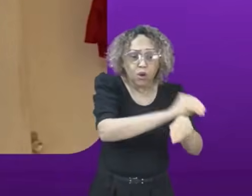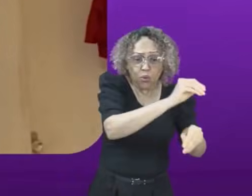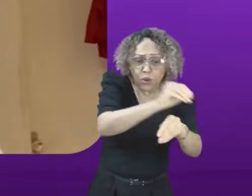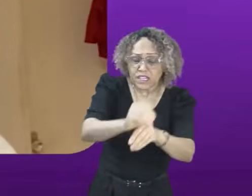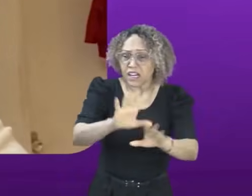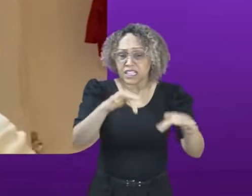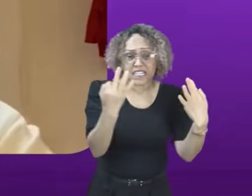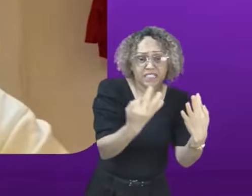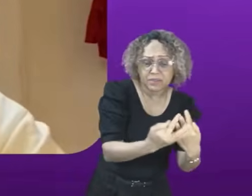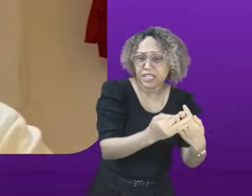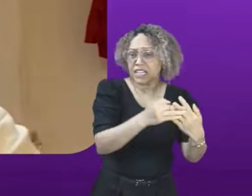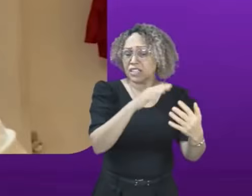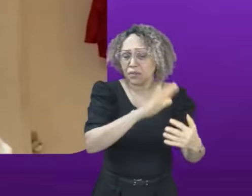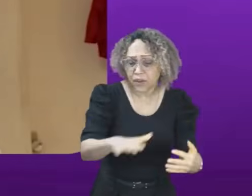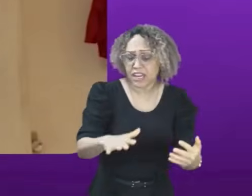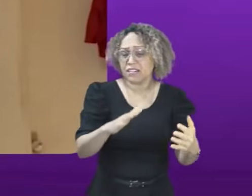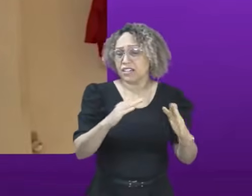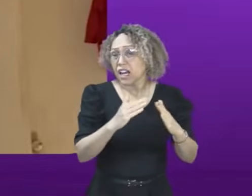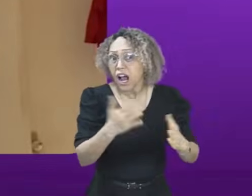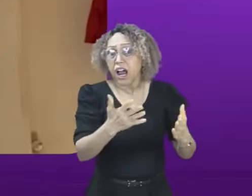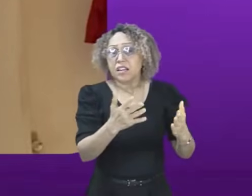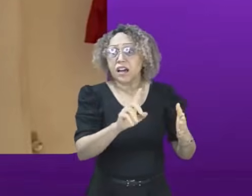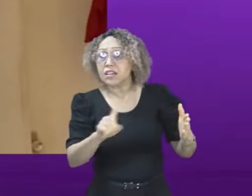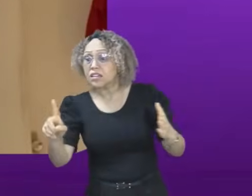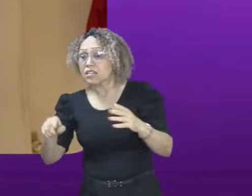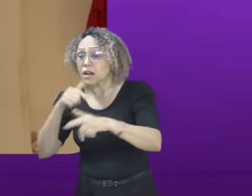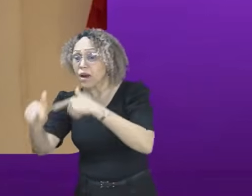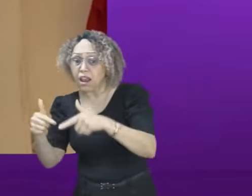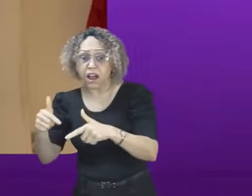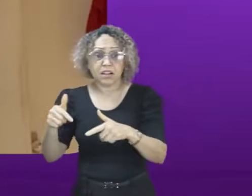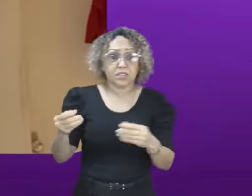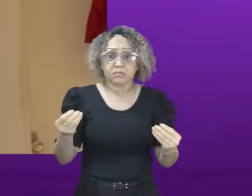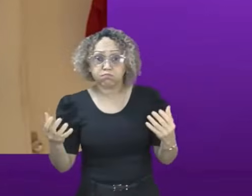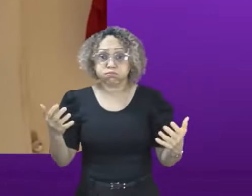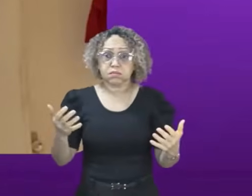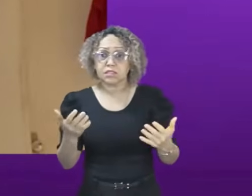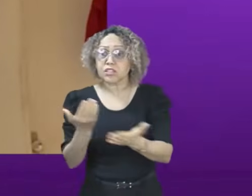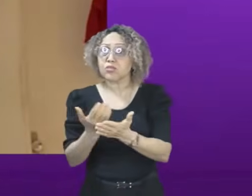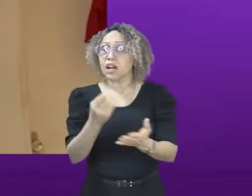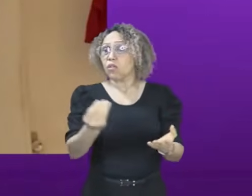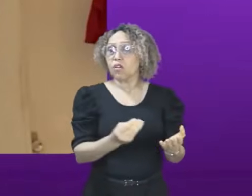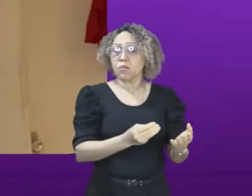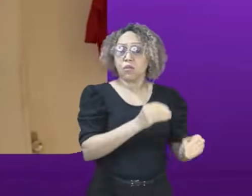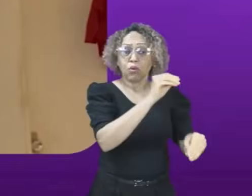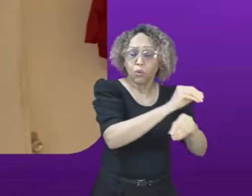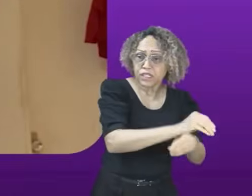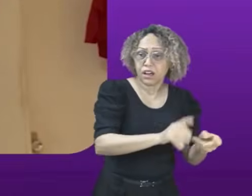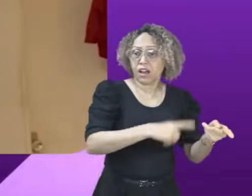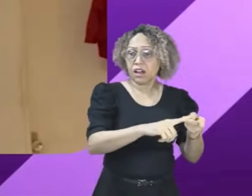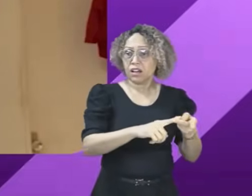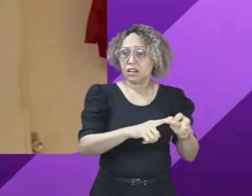quer participar. É o feminismo das mulheres de axé, que só por estarem com suas vestimentas e cultuarem o